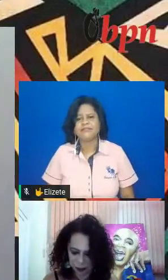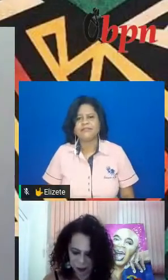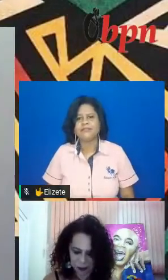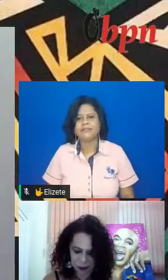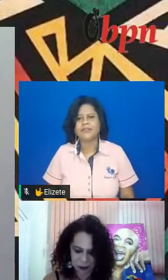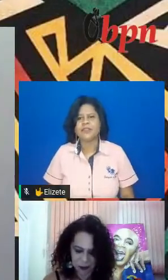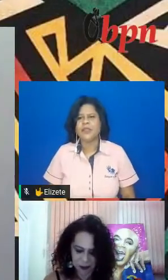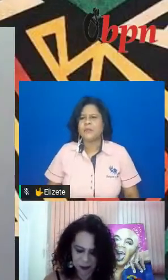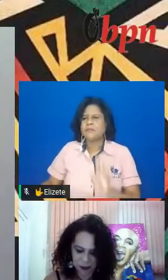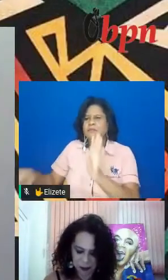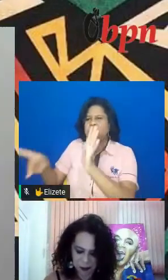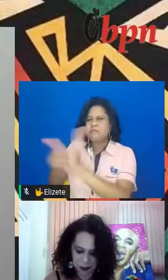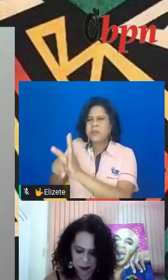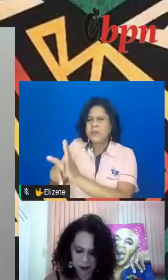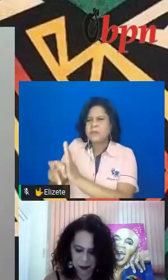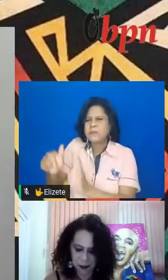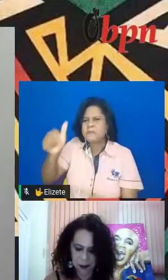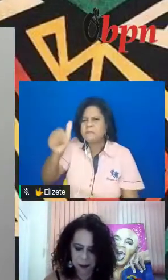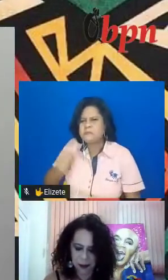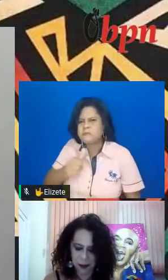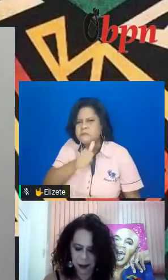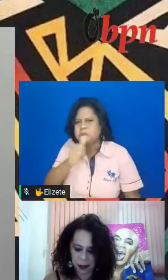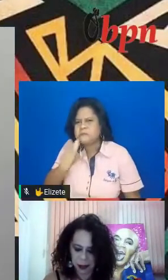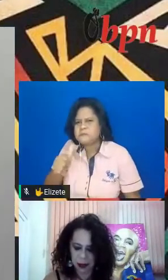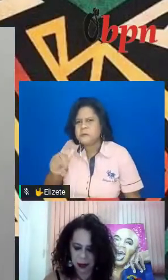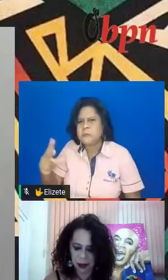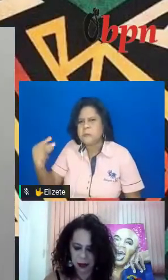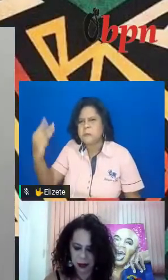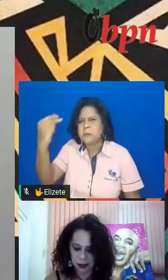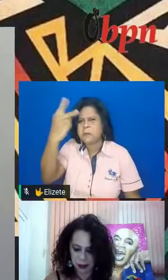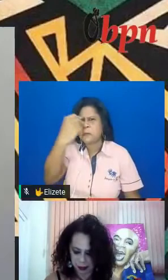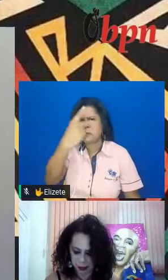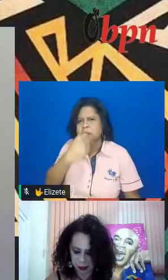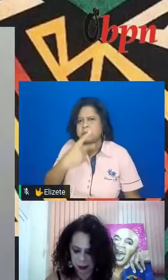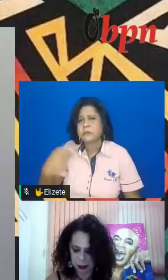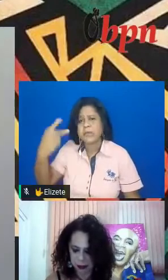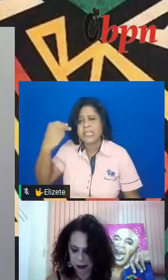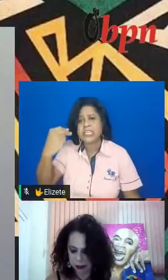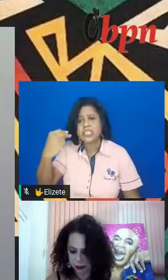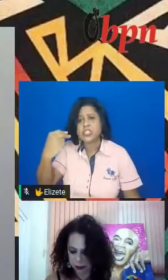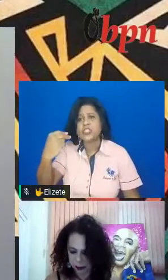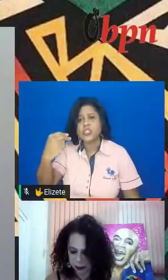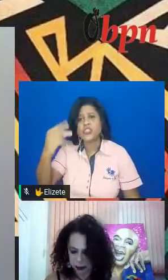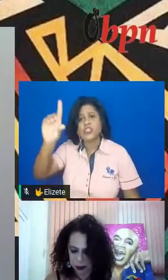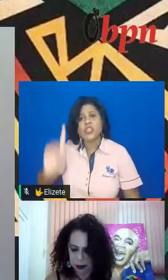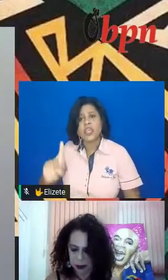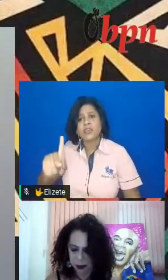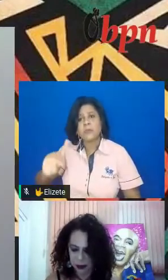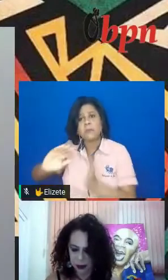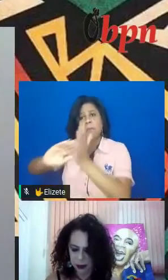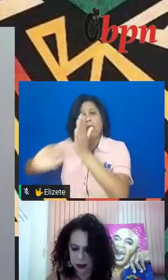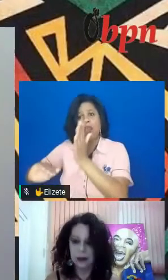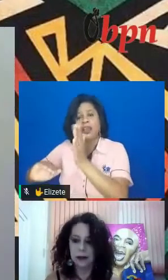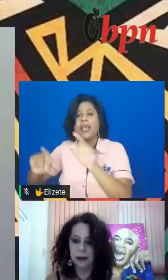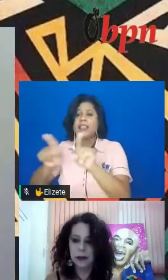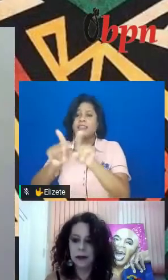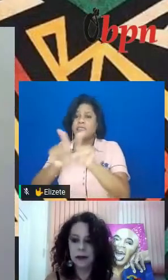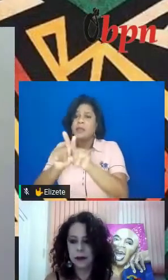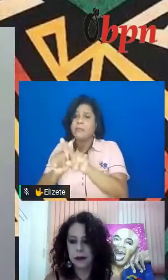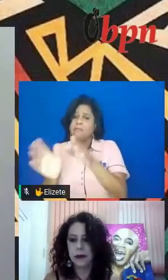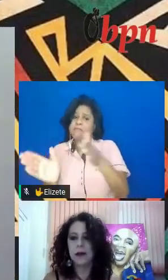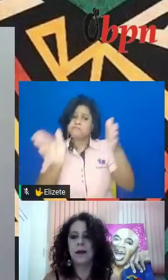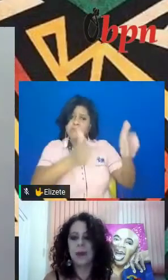sacrificada, né? Tão ludibriada em seus direitos. Por outro lado, também a gente vê uma juventude negra